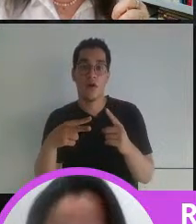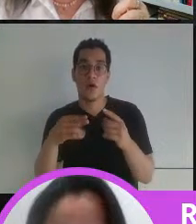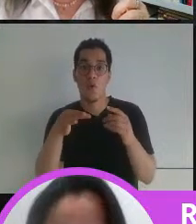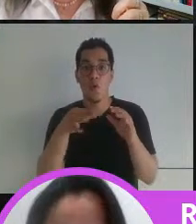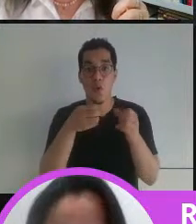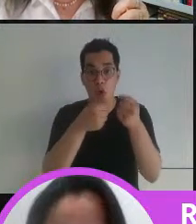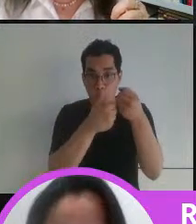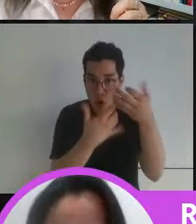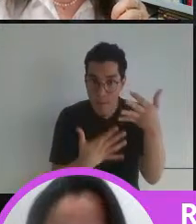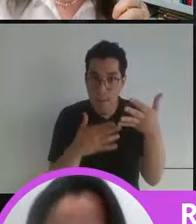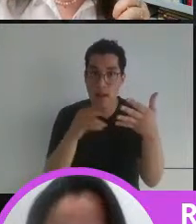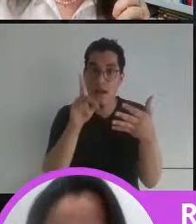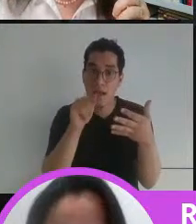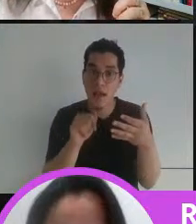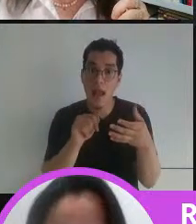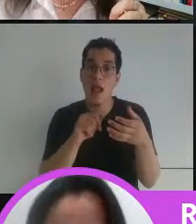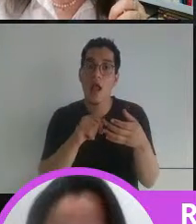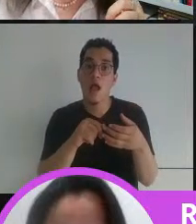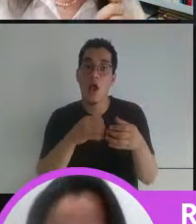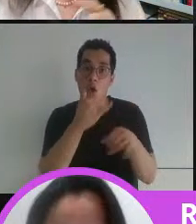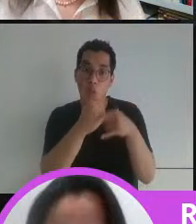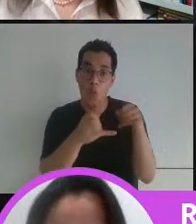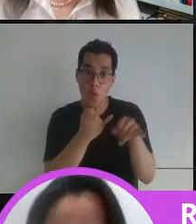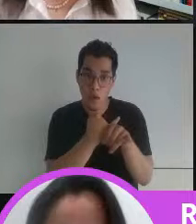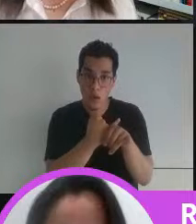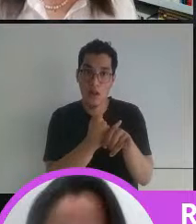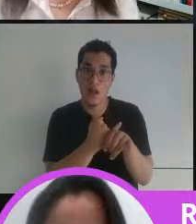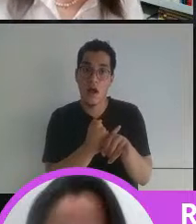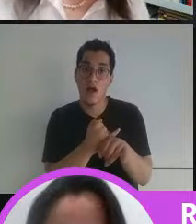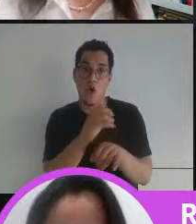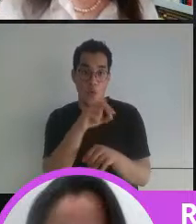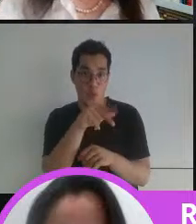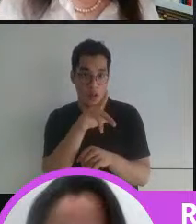gênero discursivo digital nativo. Muito obrigada.